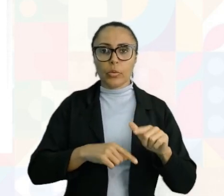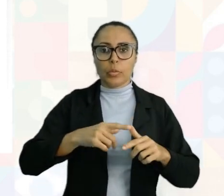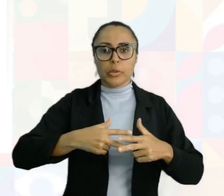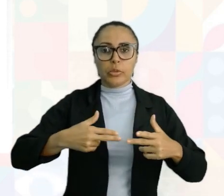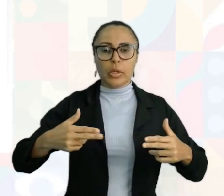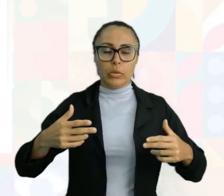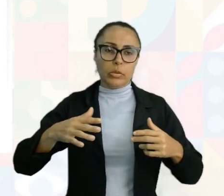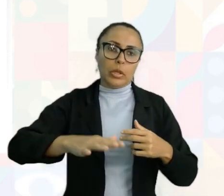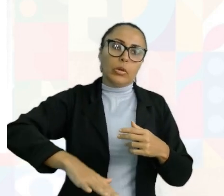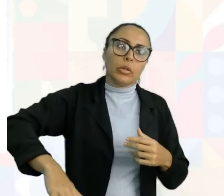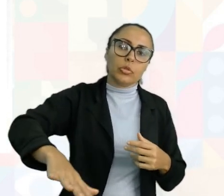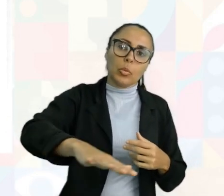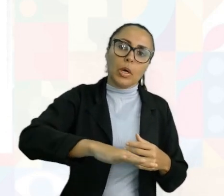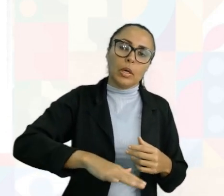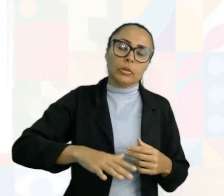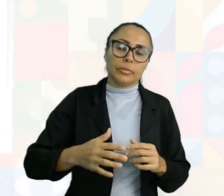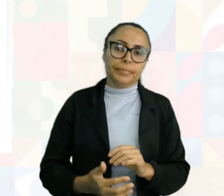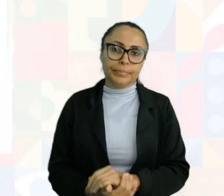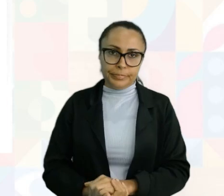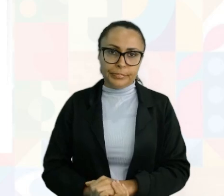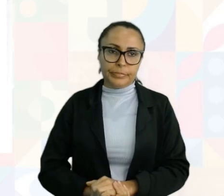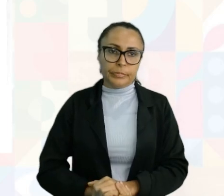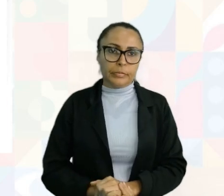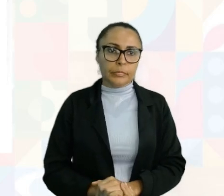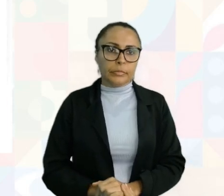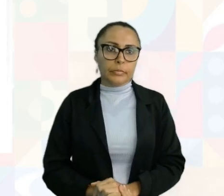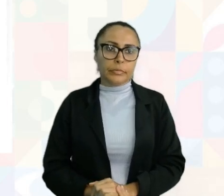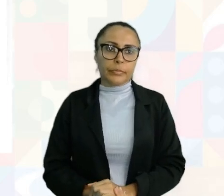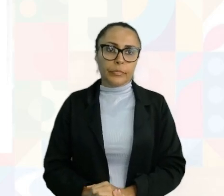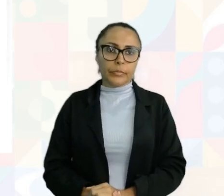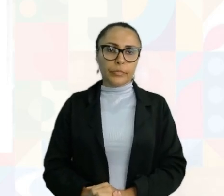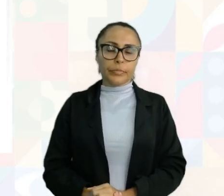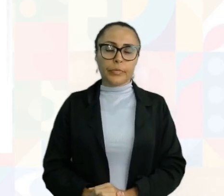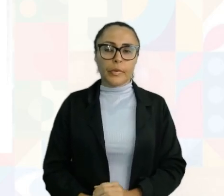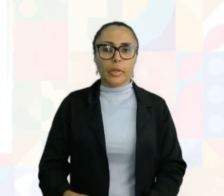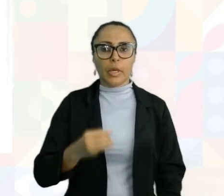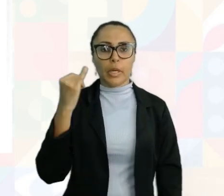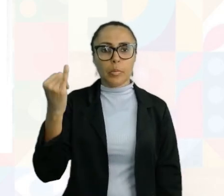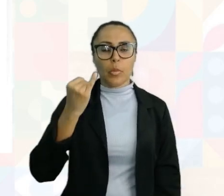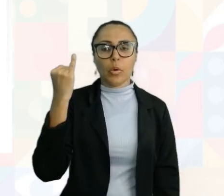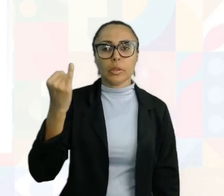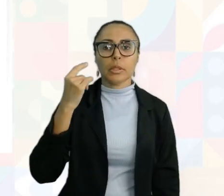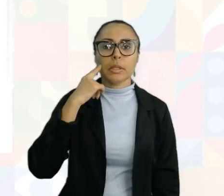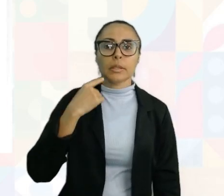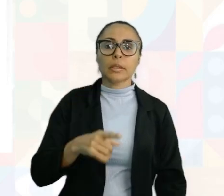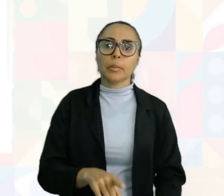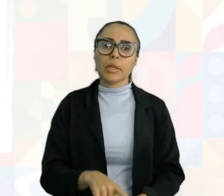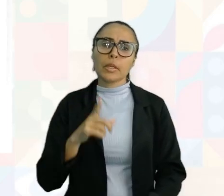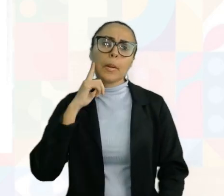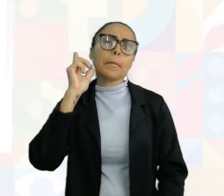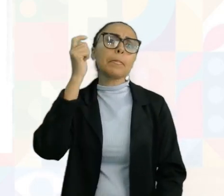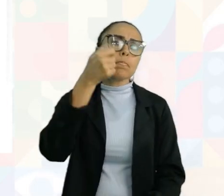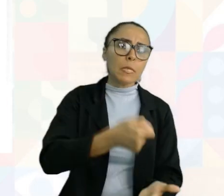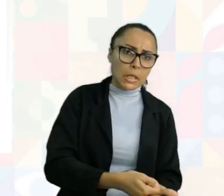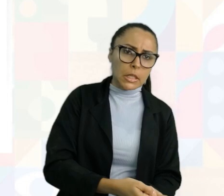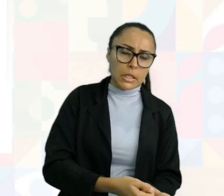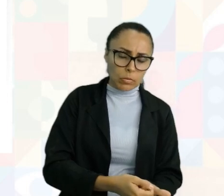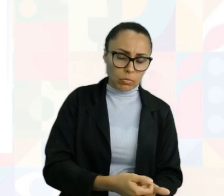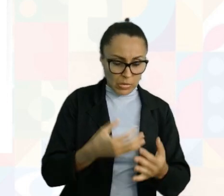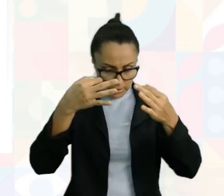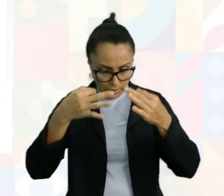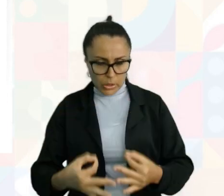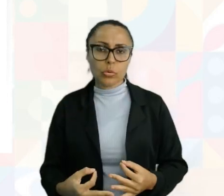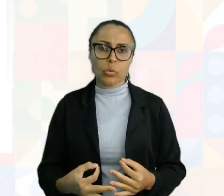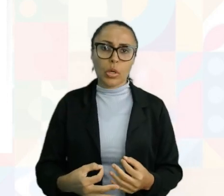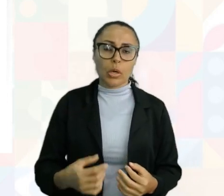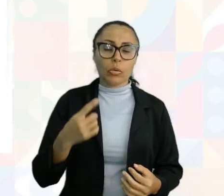um espaço, seja um mobiliário, né? E é muito importante que isso seja muito preciso, né? Tanto é que a gente tem